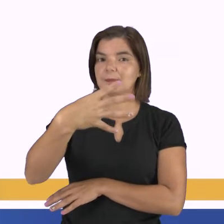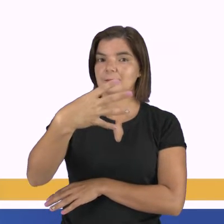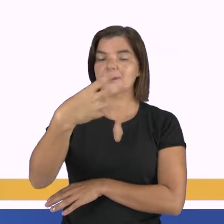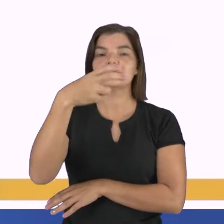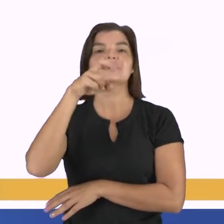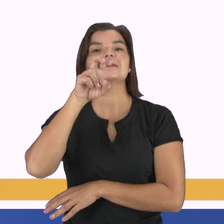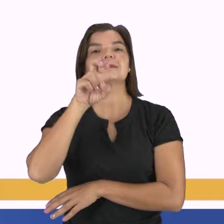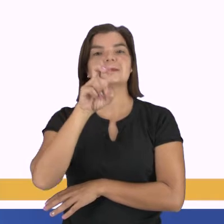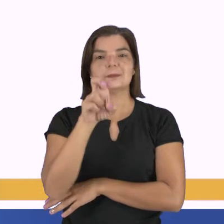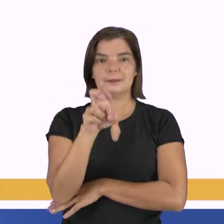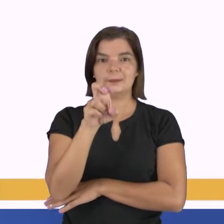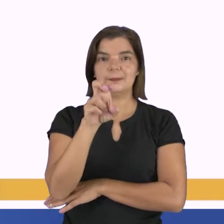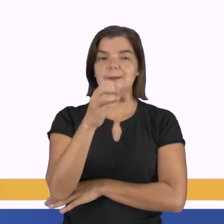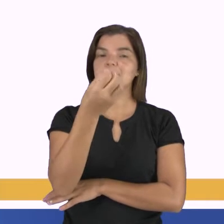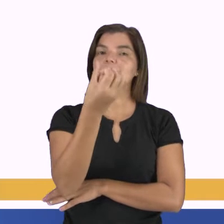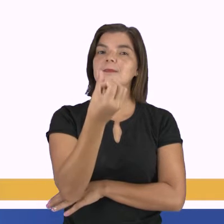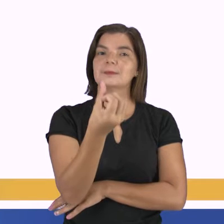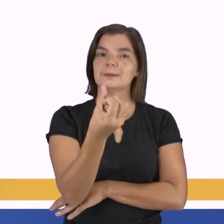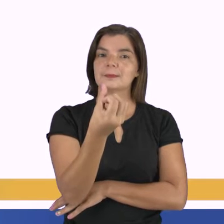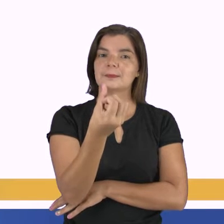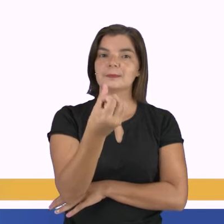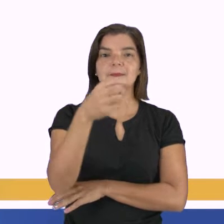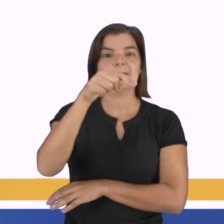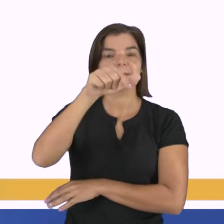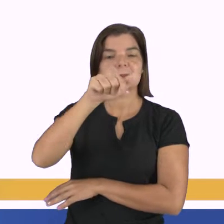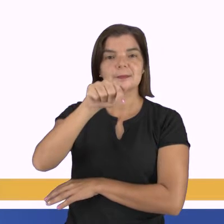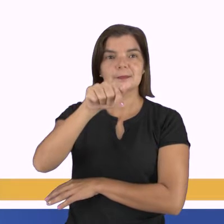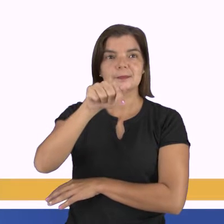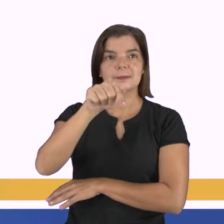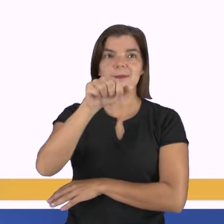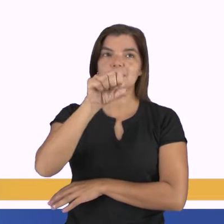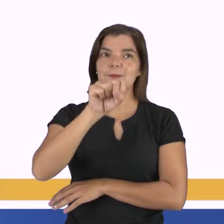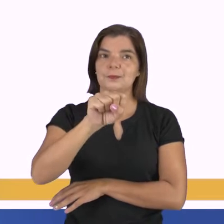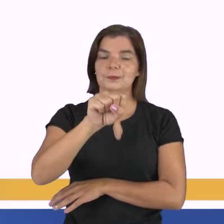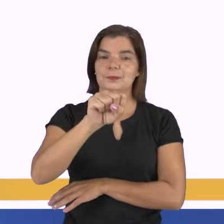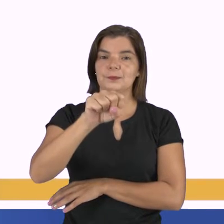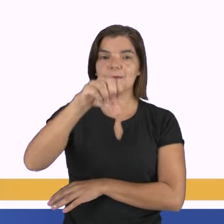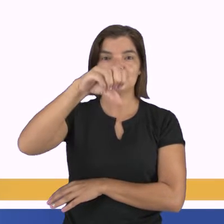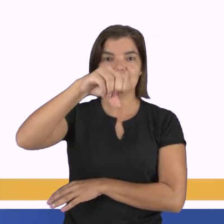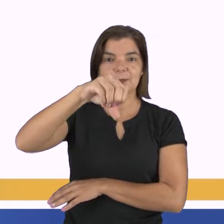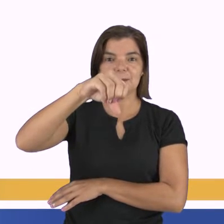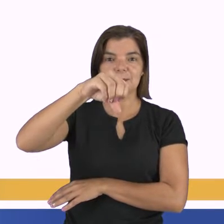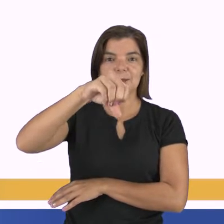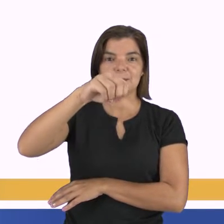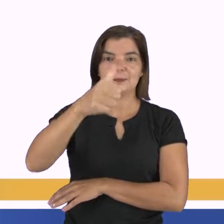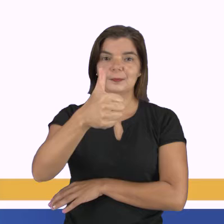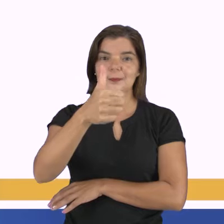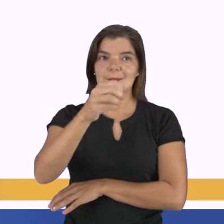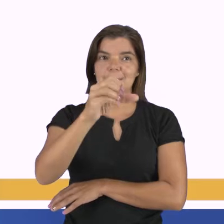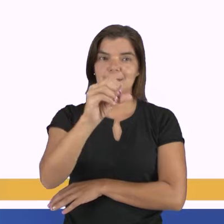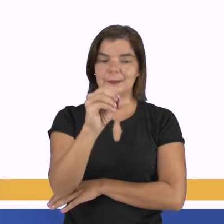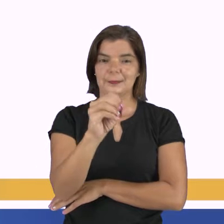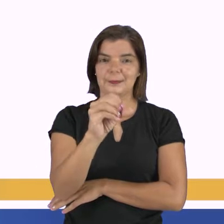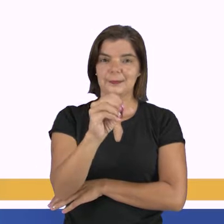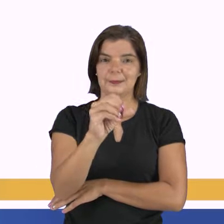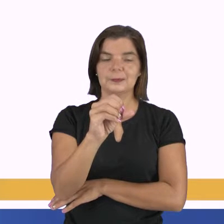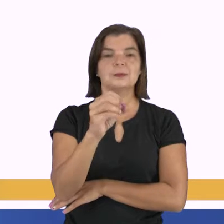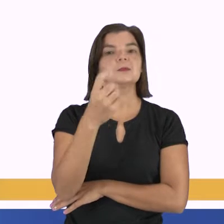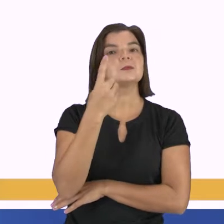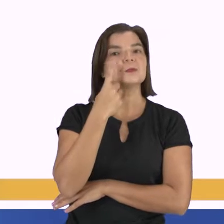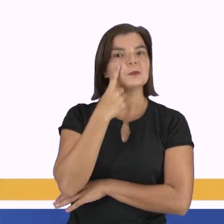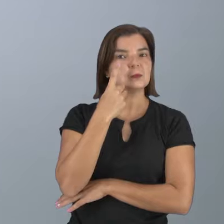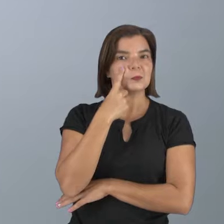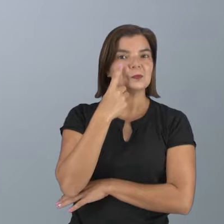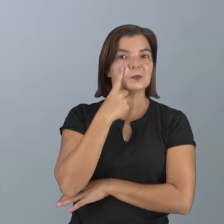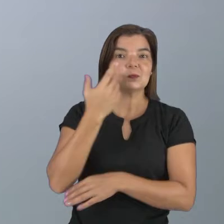4, 5, 6, 7, 8, 9, 10. Vamos a trabajar